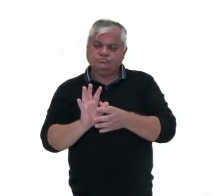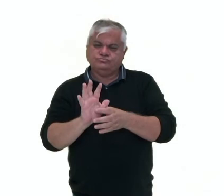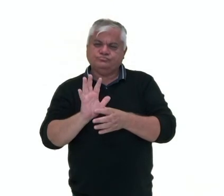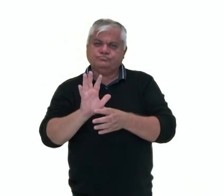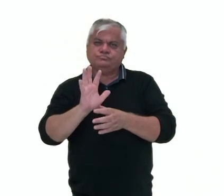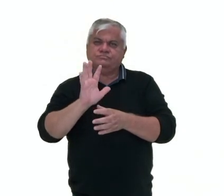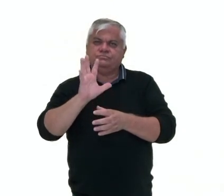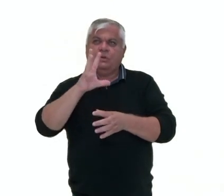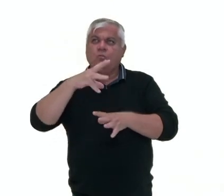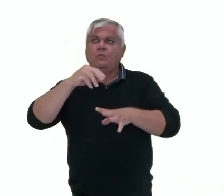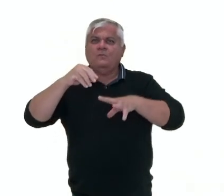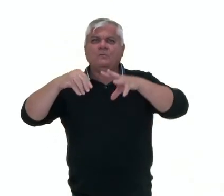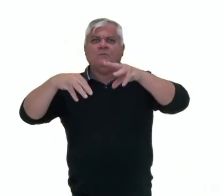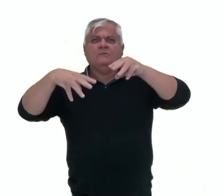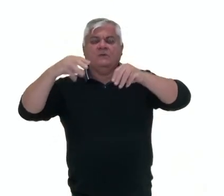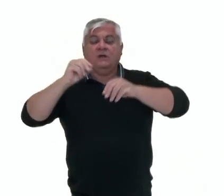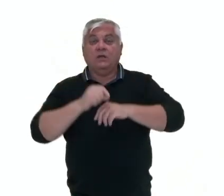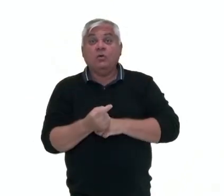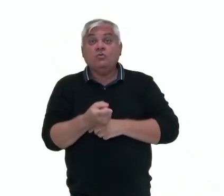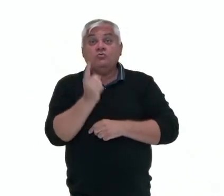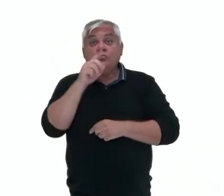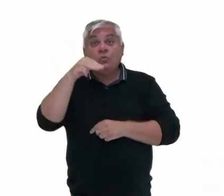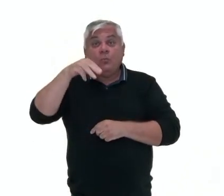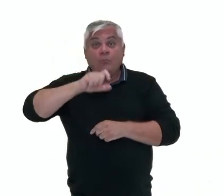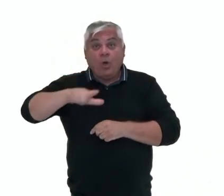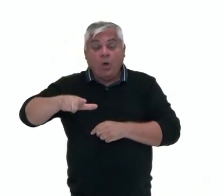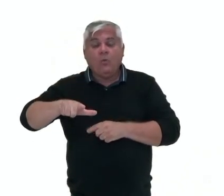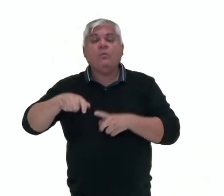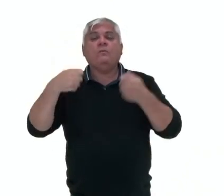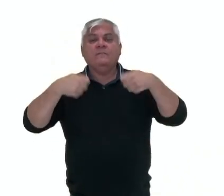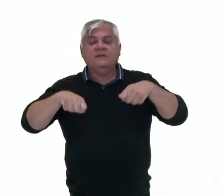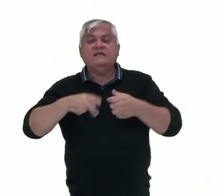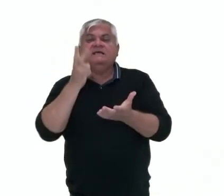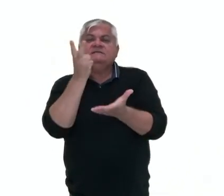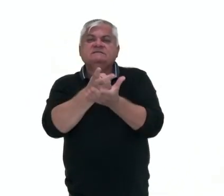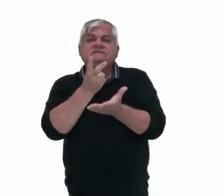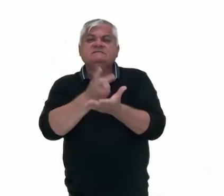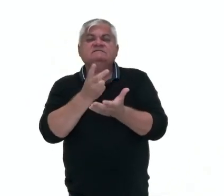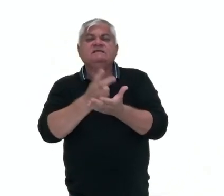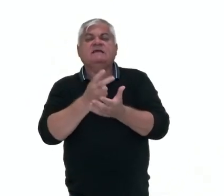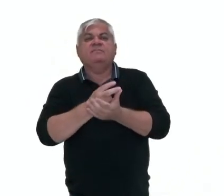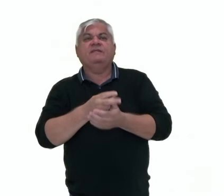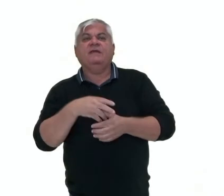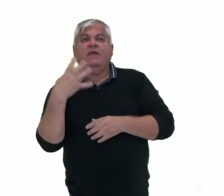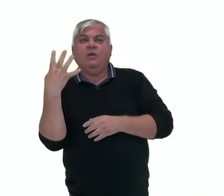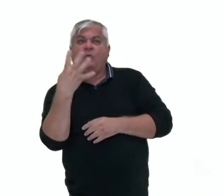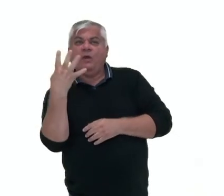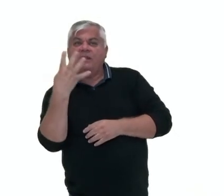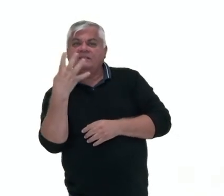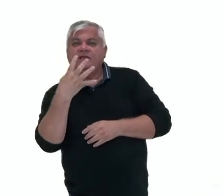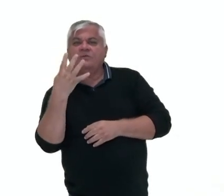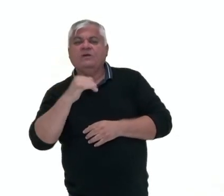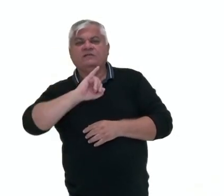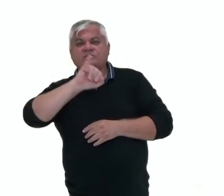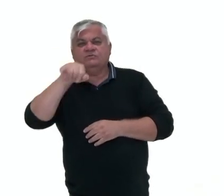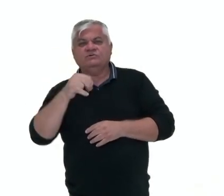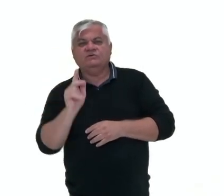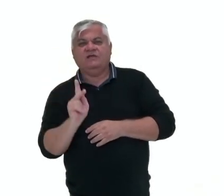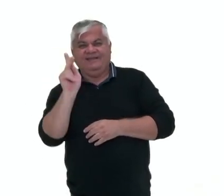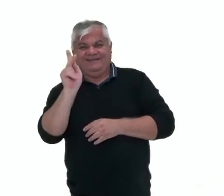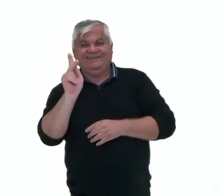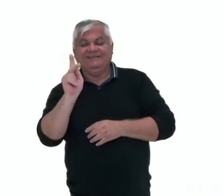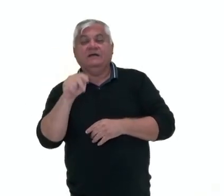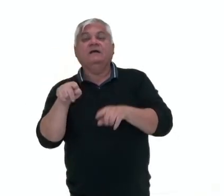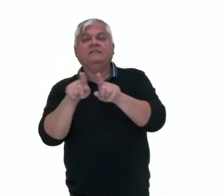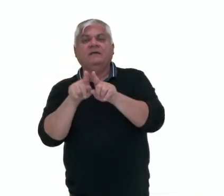sabendo-se que para evaporar 1 mol de água, ela deve absorver cerca de 44 kJ. E o movimento das moléculas aumenta